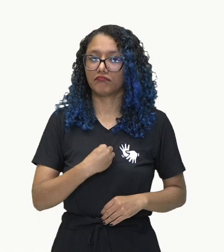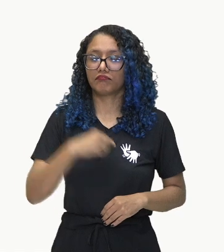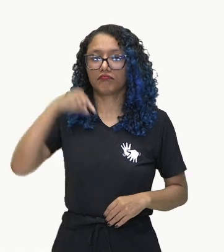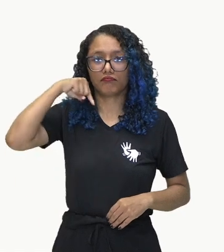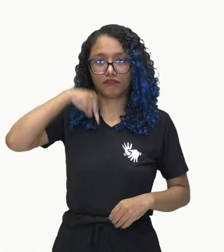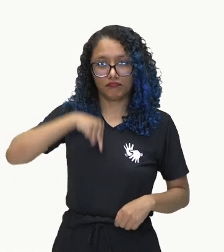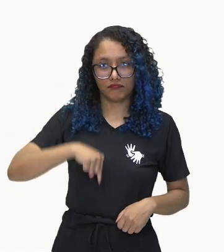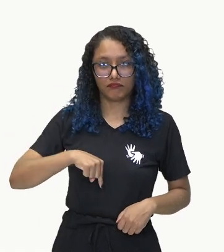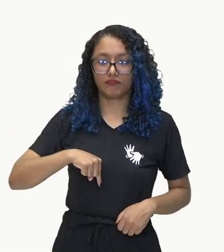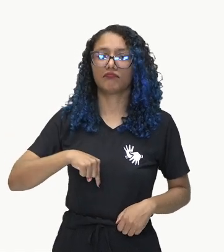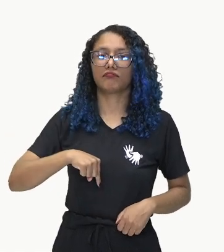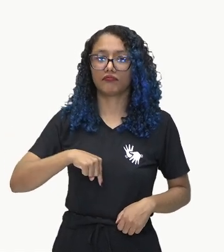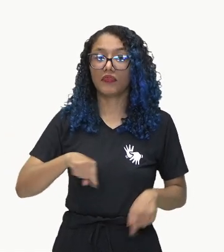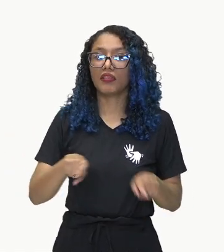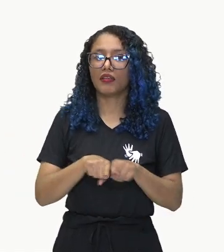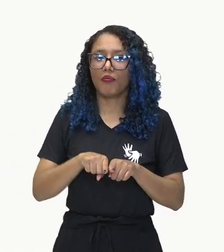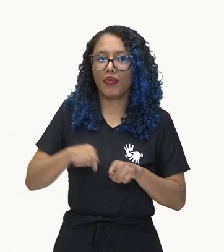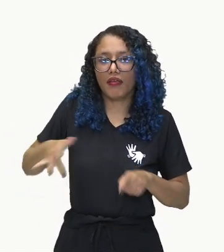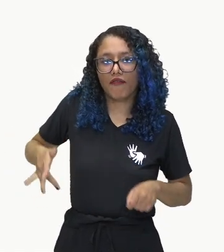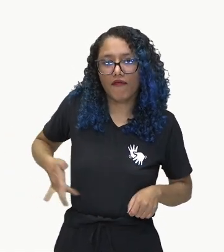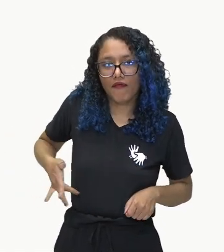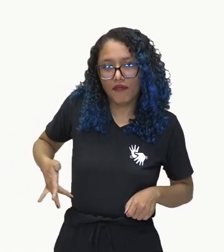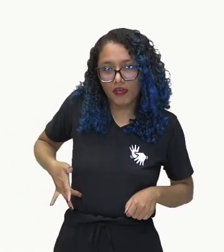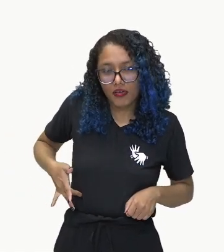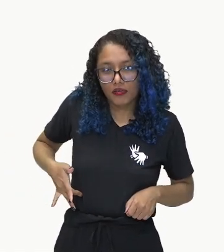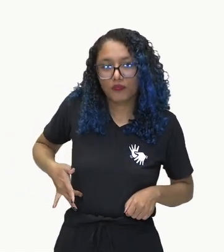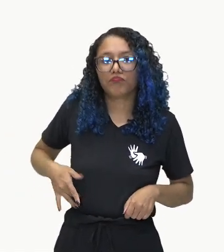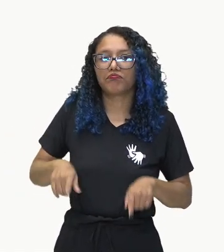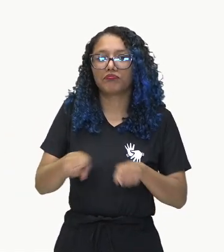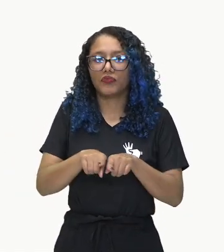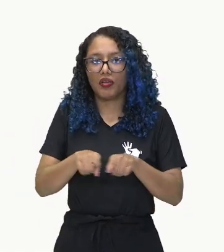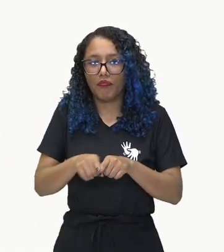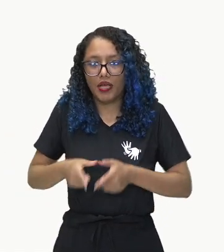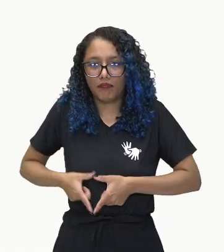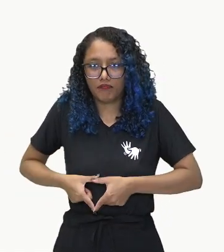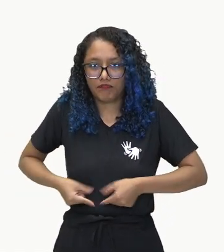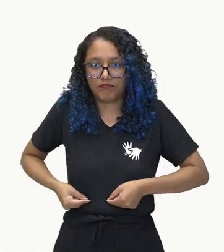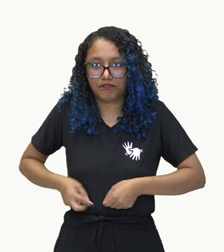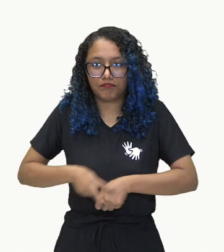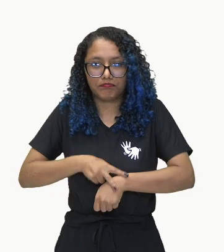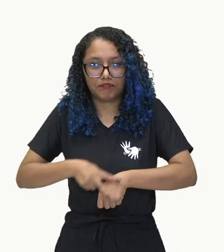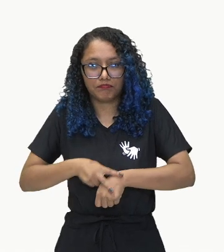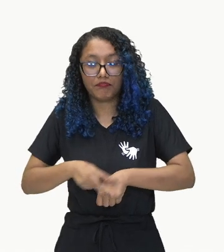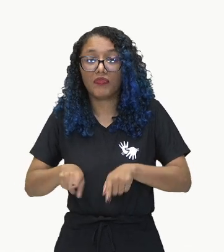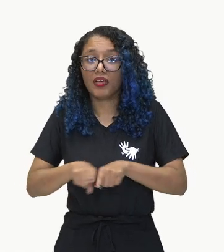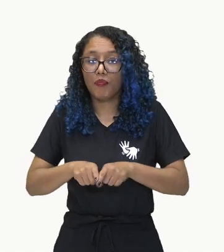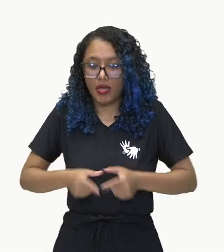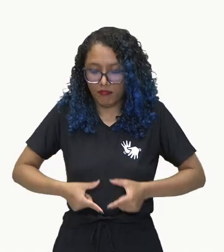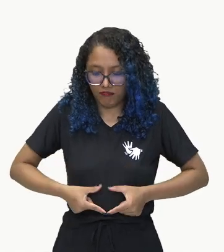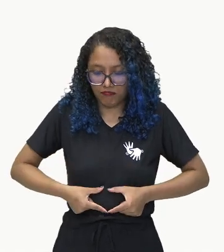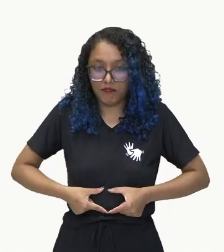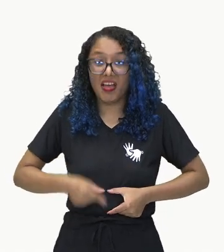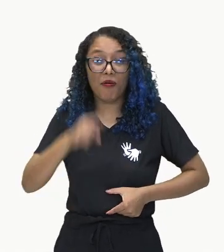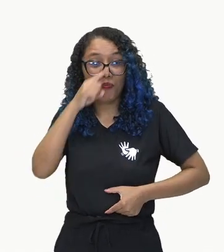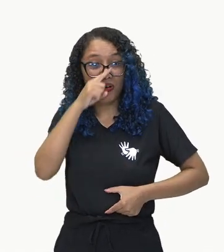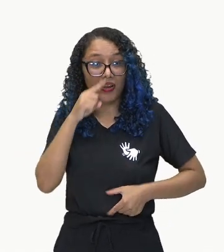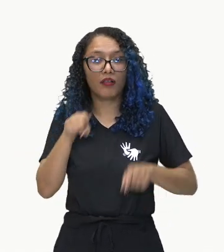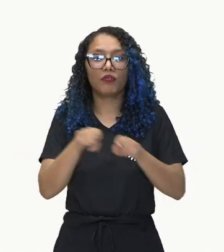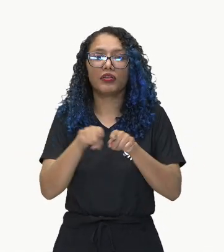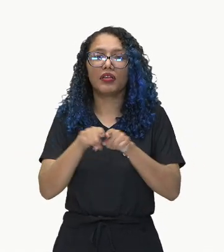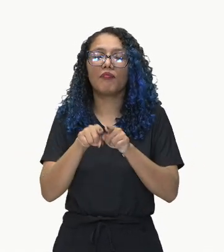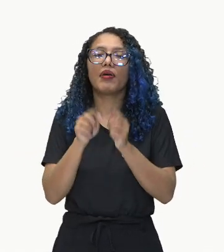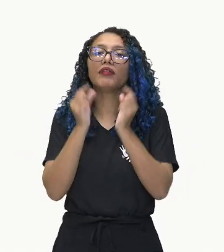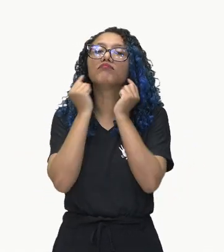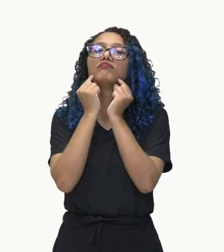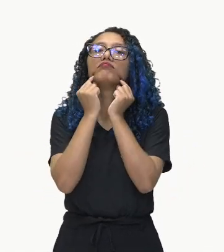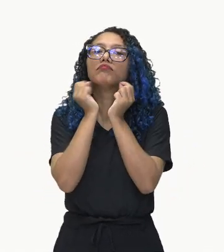O fígado, a vesícula biliar, o pâncreas e nós também temos as glândulas salivares.